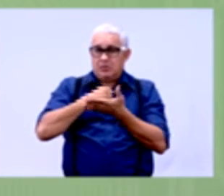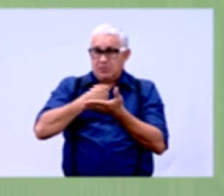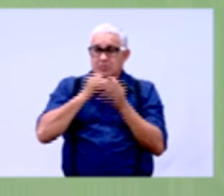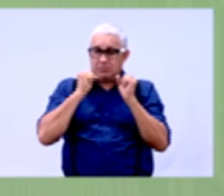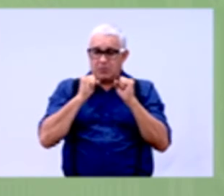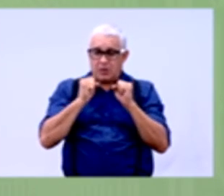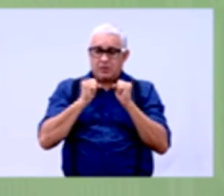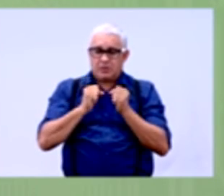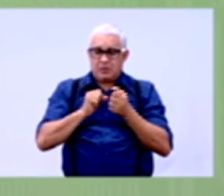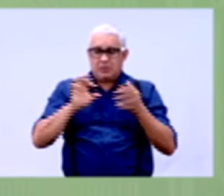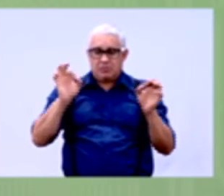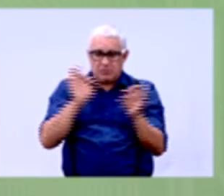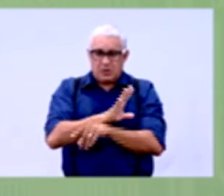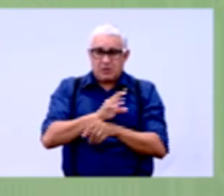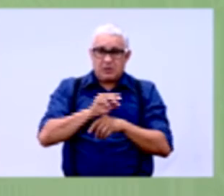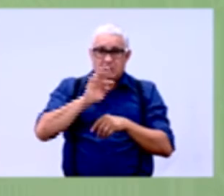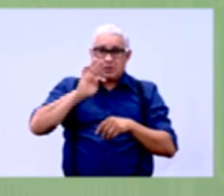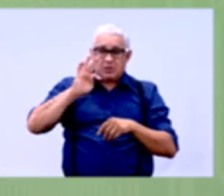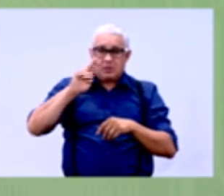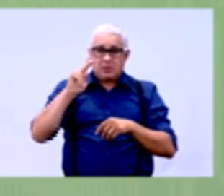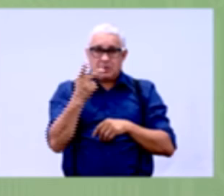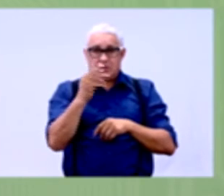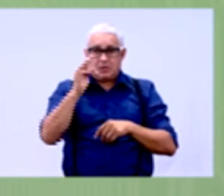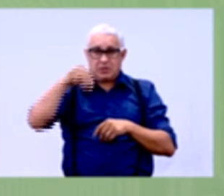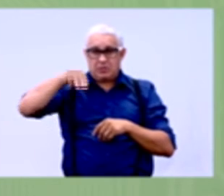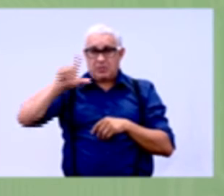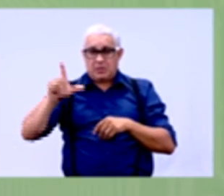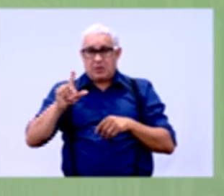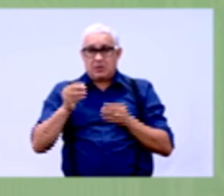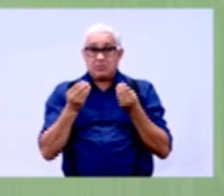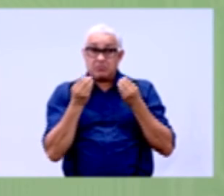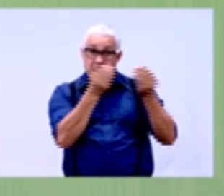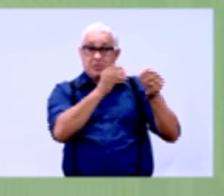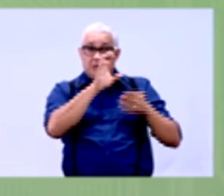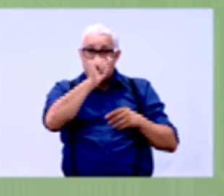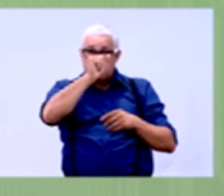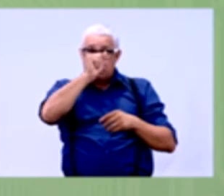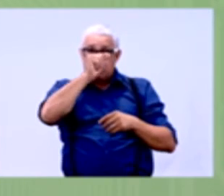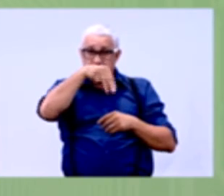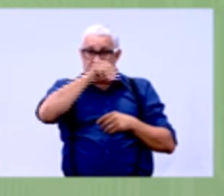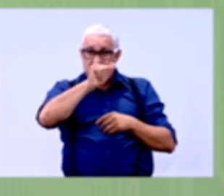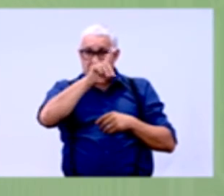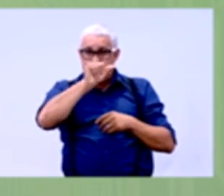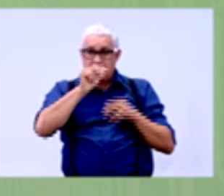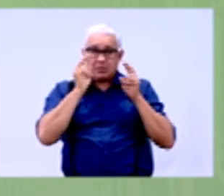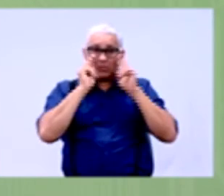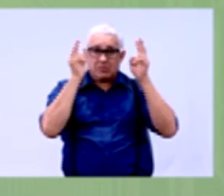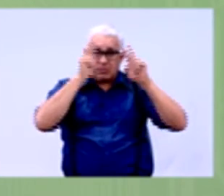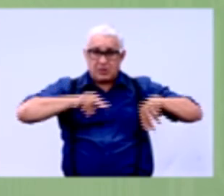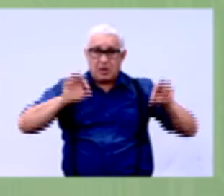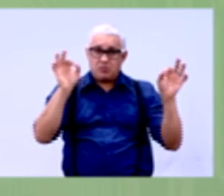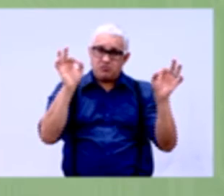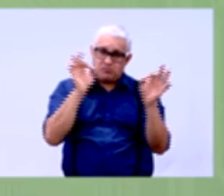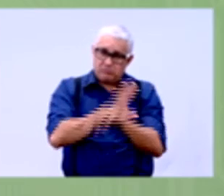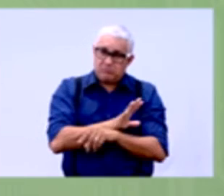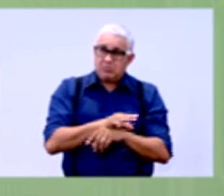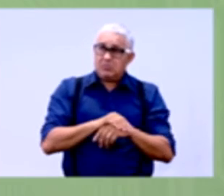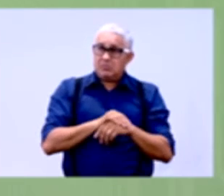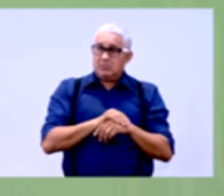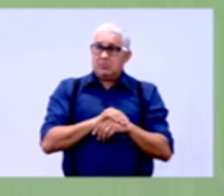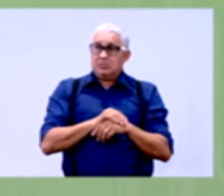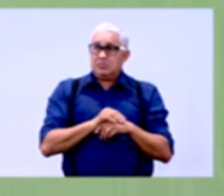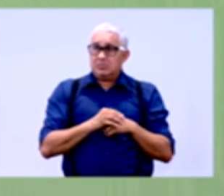esse HTML e aí fornecer para a camada de visão já um HTML pronto, devidamente